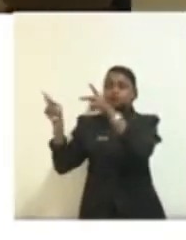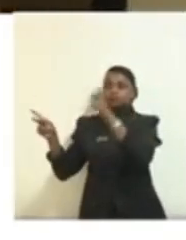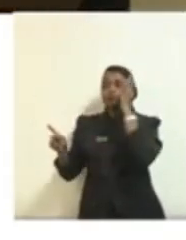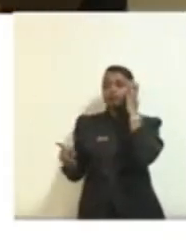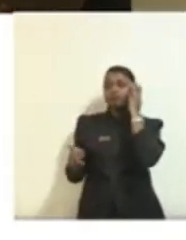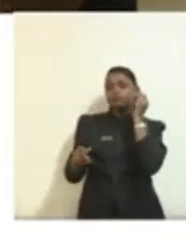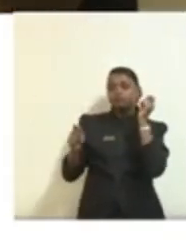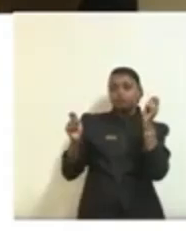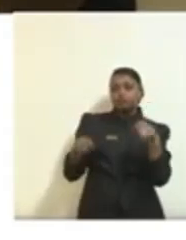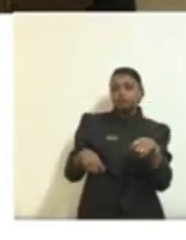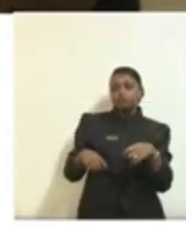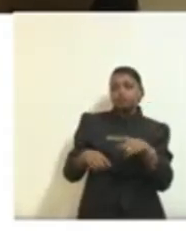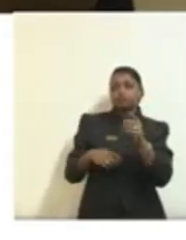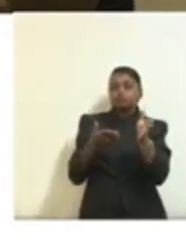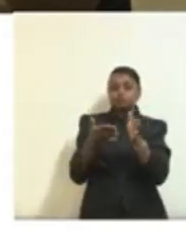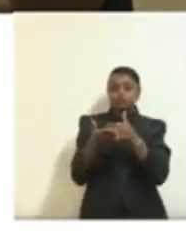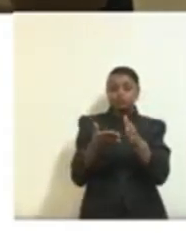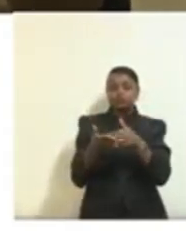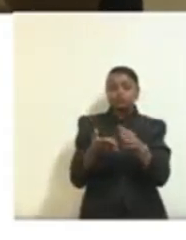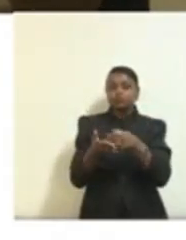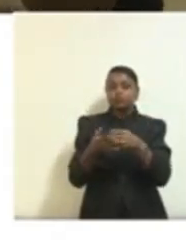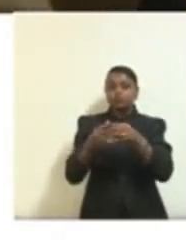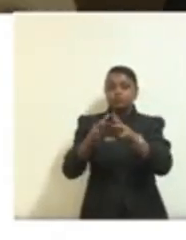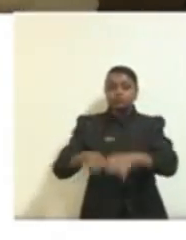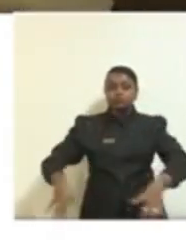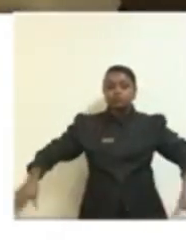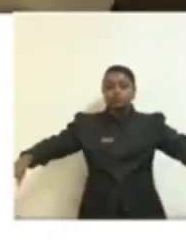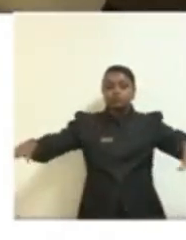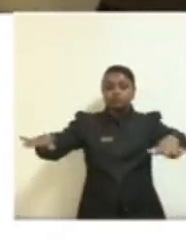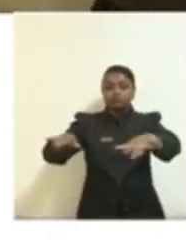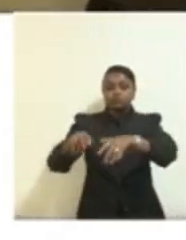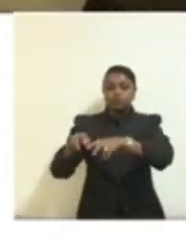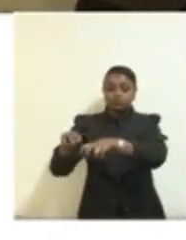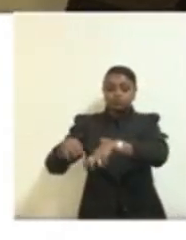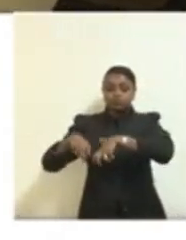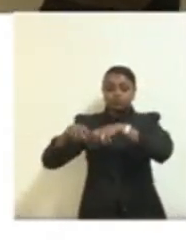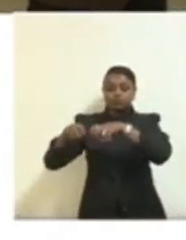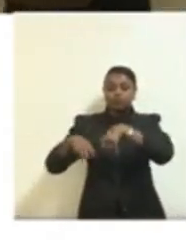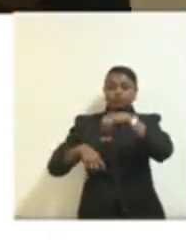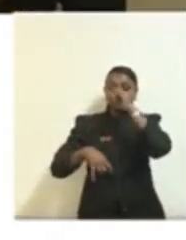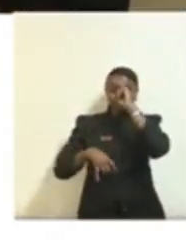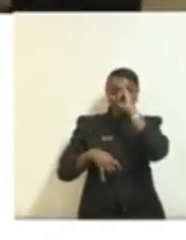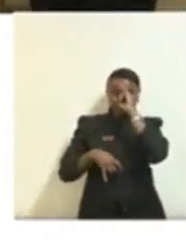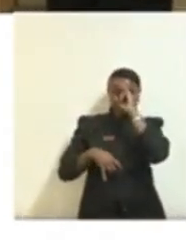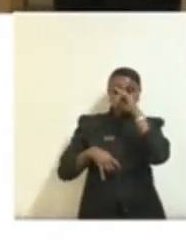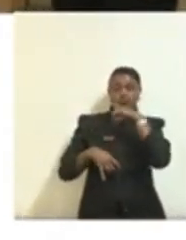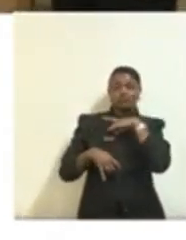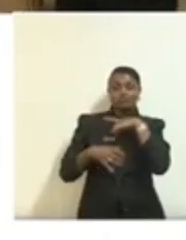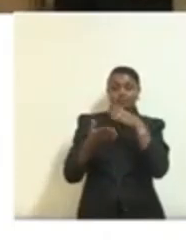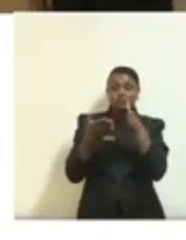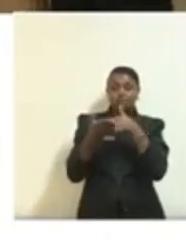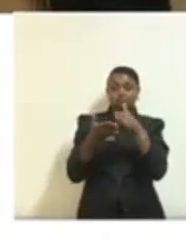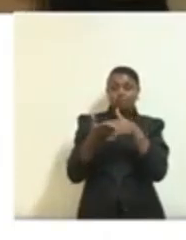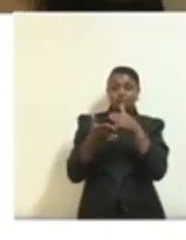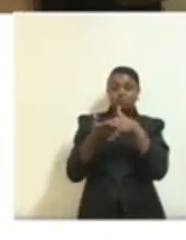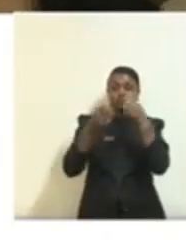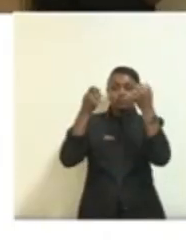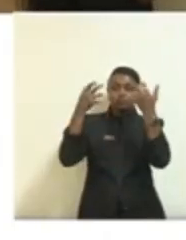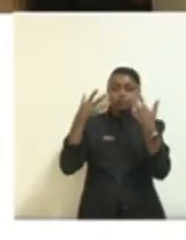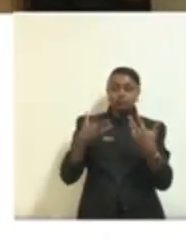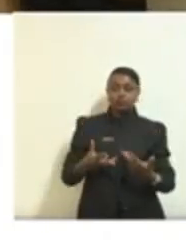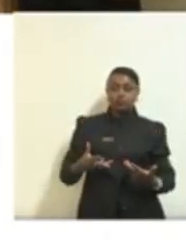resultados aqui publicados nesse livro, Campos Sulinos, né, permite melhorias de produtividade só com ajuste da carga animal